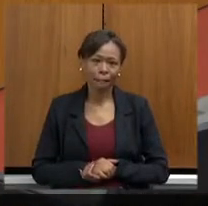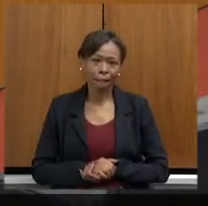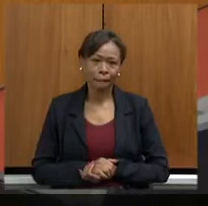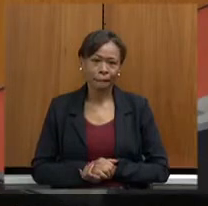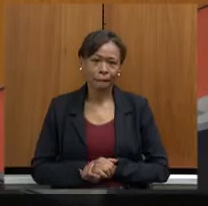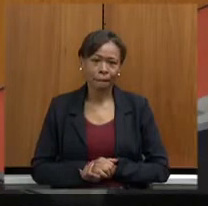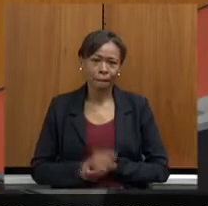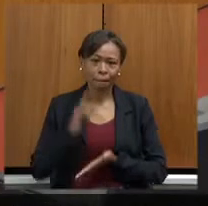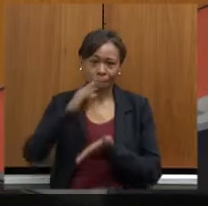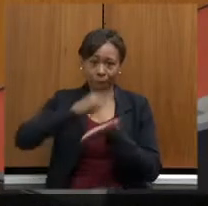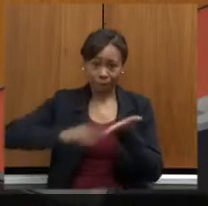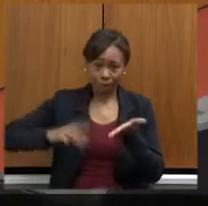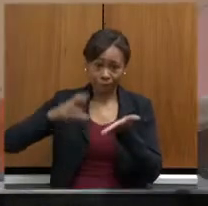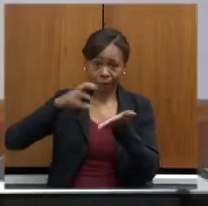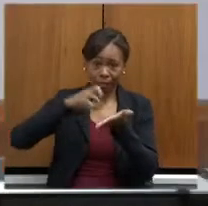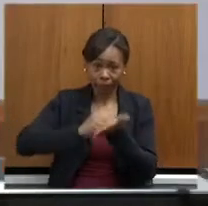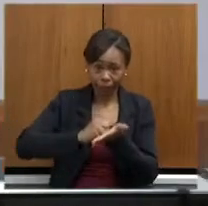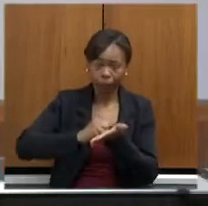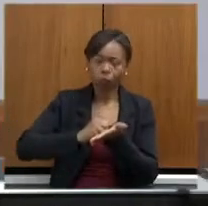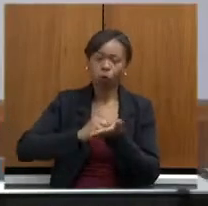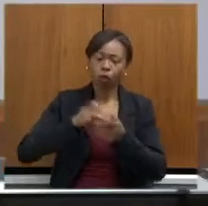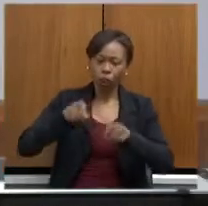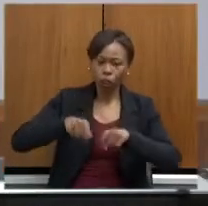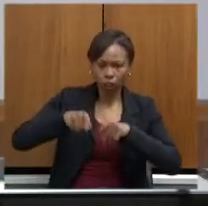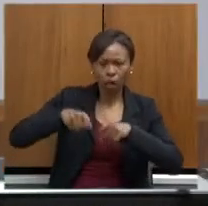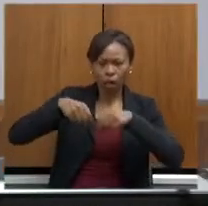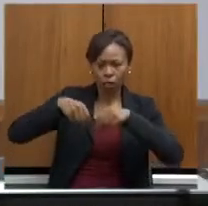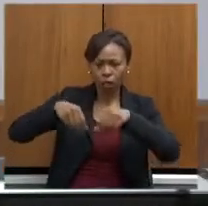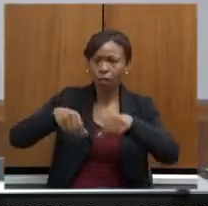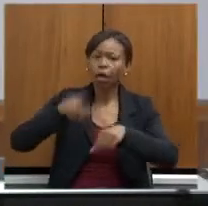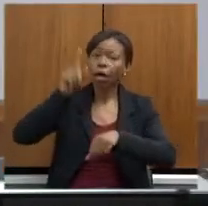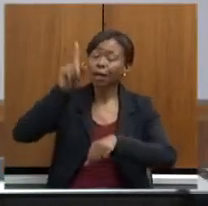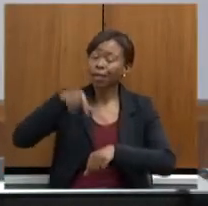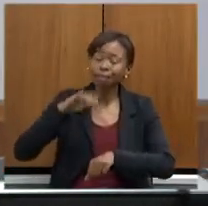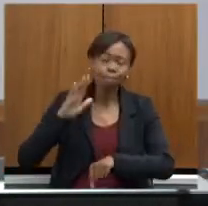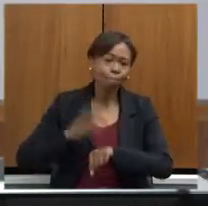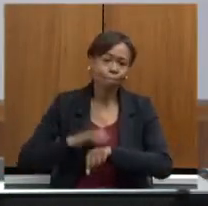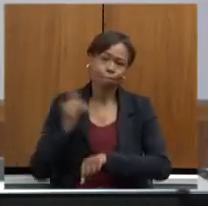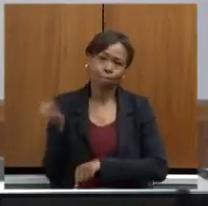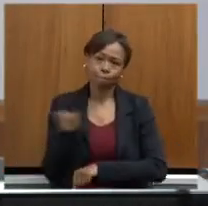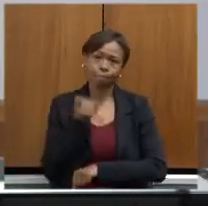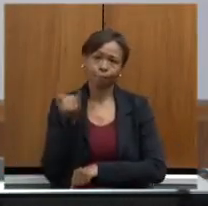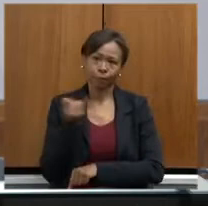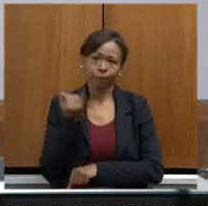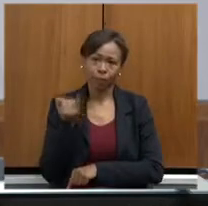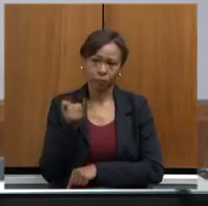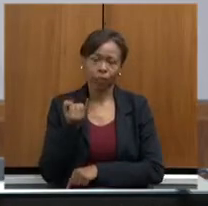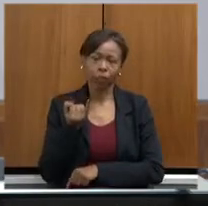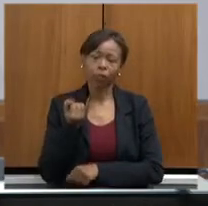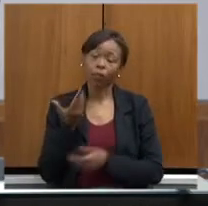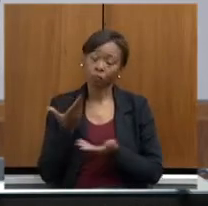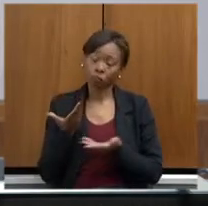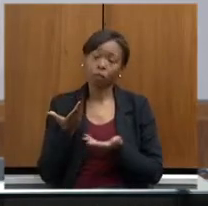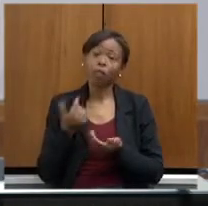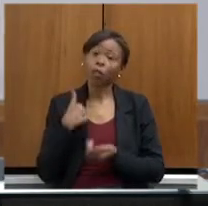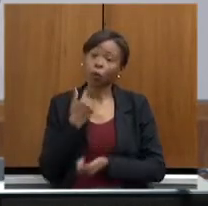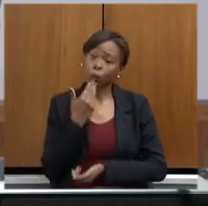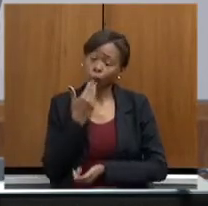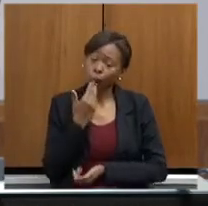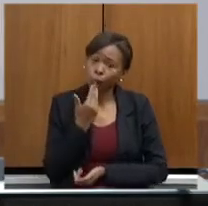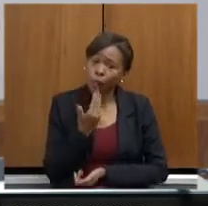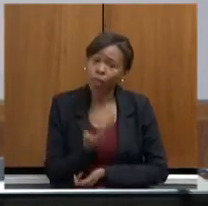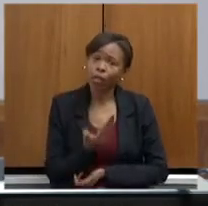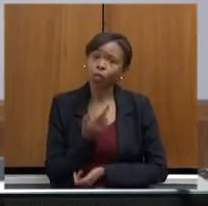eu acho extremamente importante é secretário tarde então eu é é o apelo que eu faço